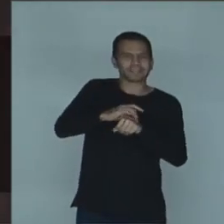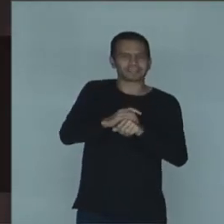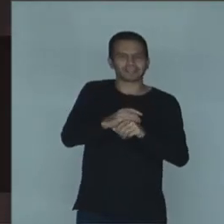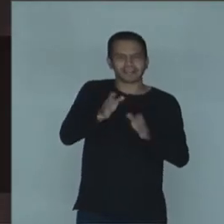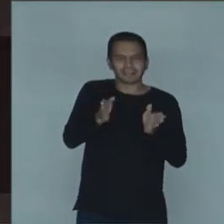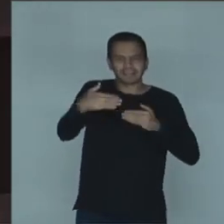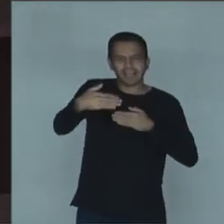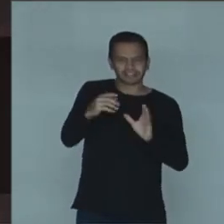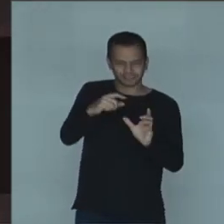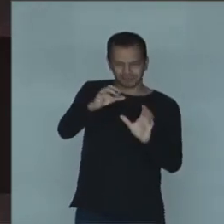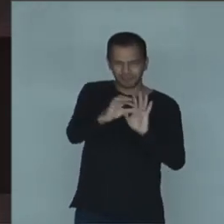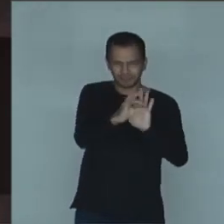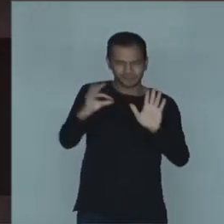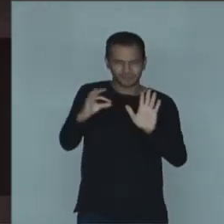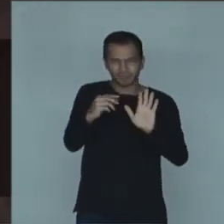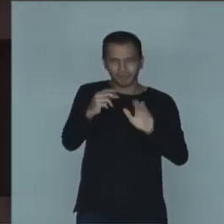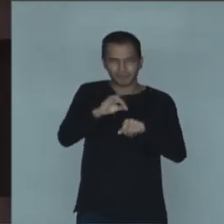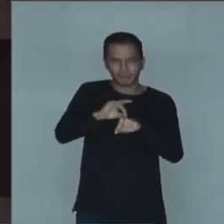BA